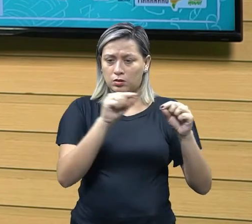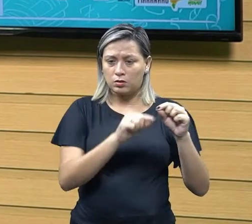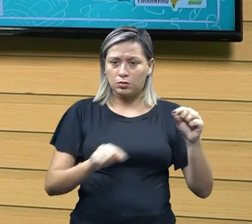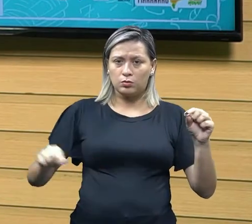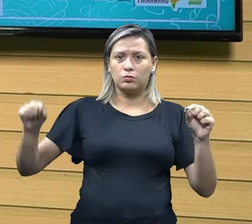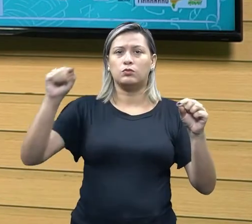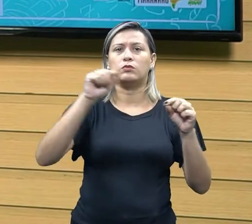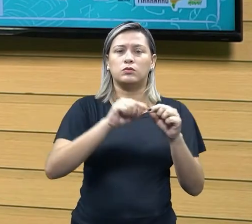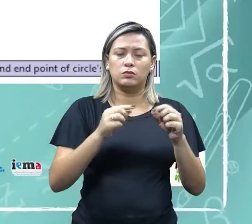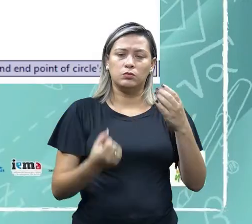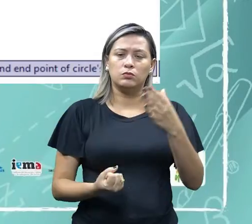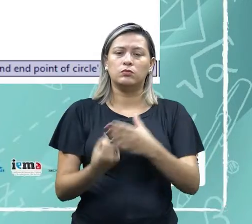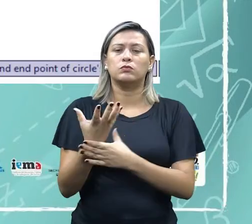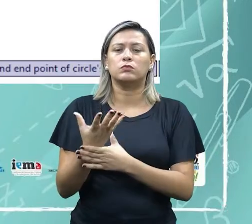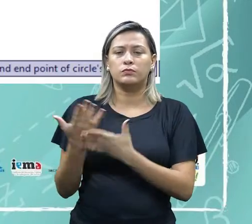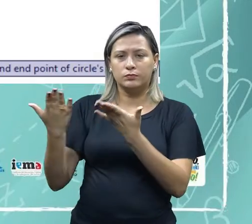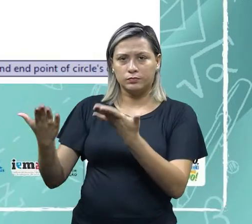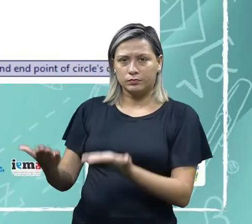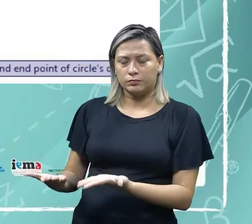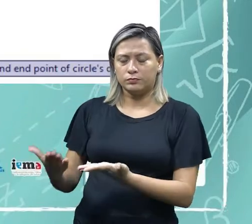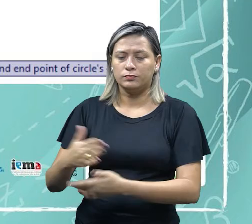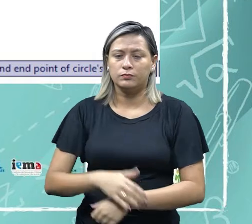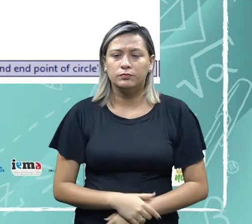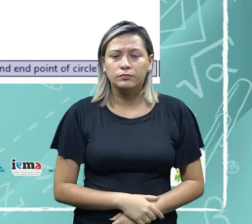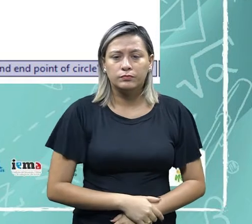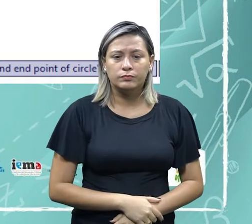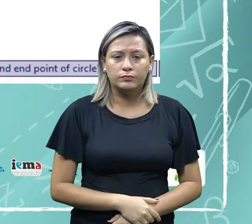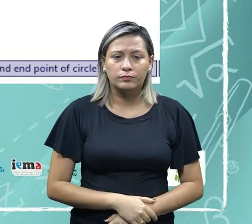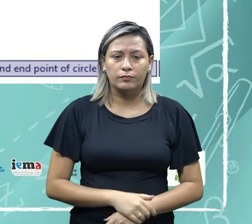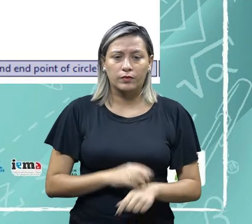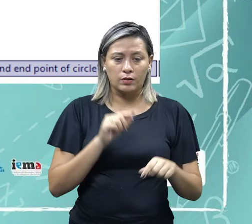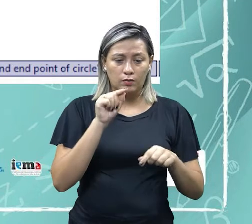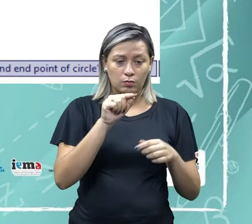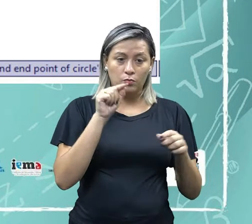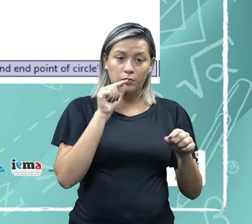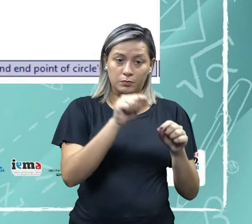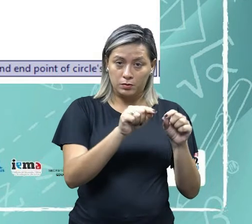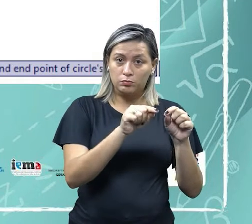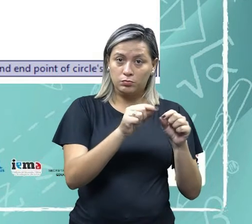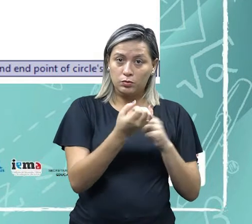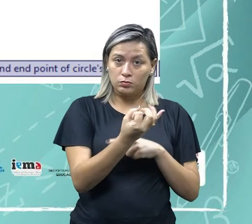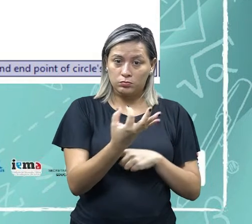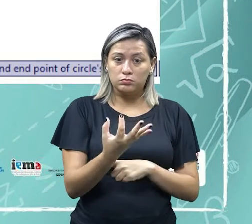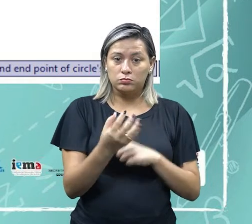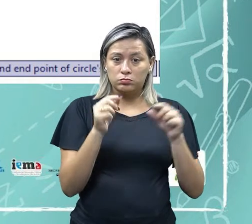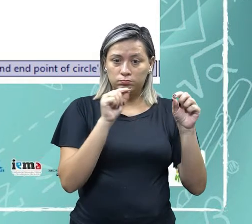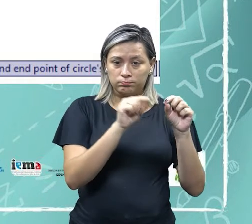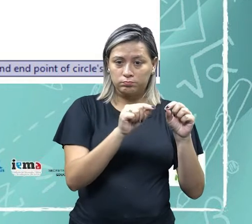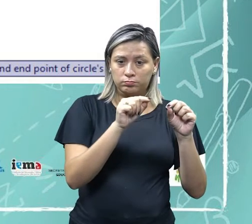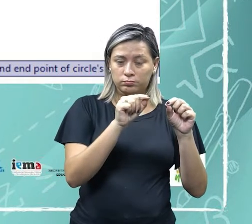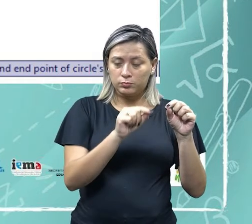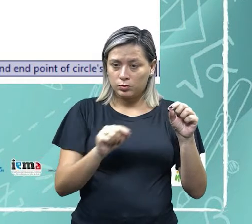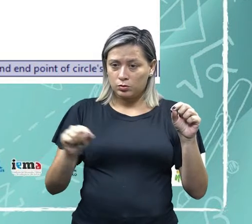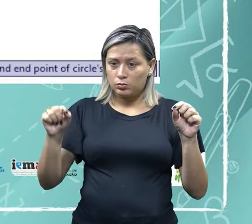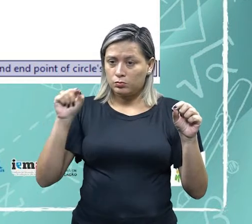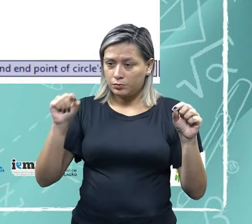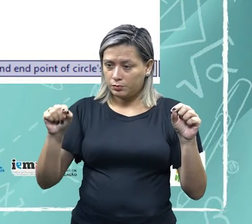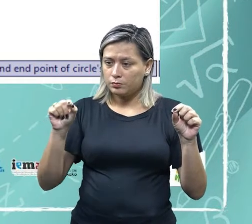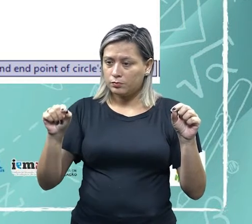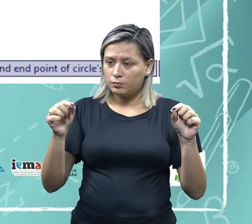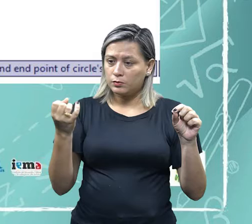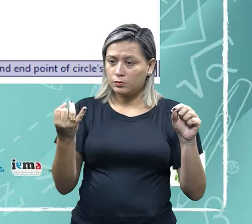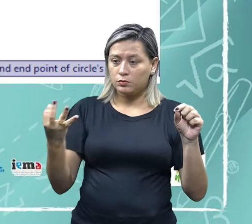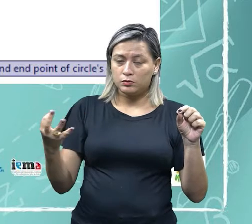formado automaticamente. Como mostra aqui, ó, você vai especificar o primeiro ponto, a coordenada, o